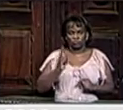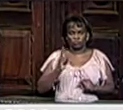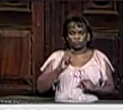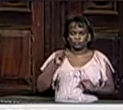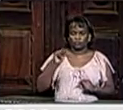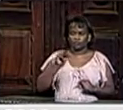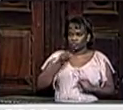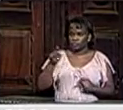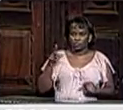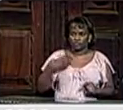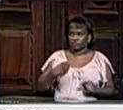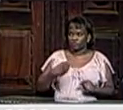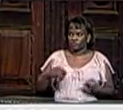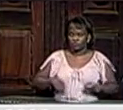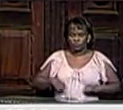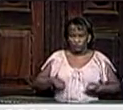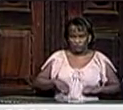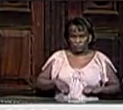sido vividos.